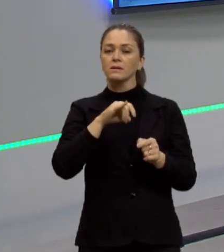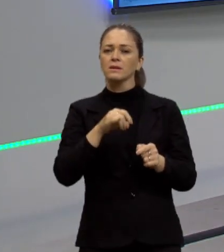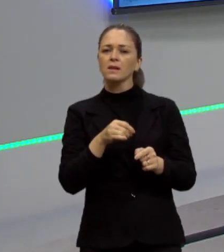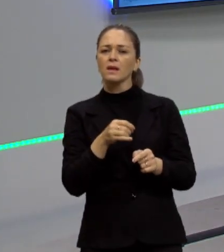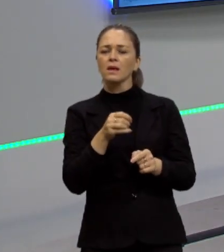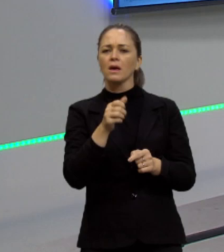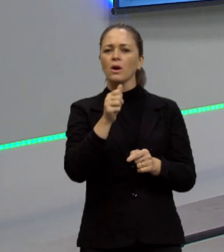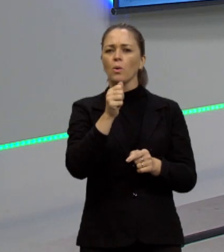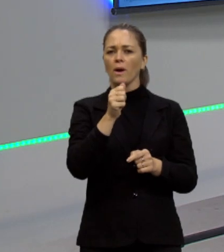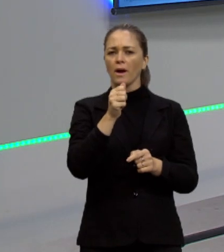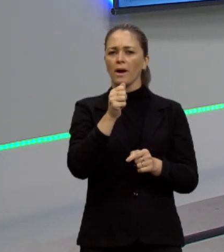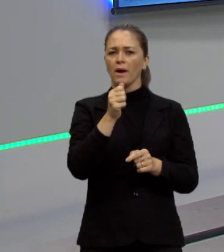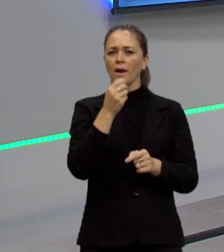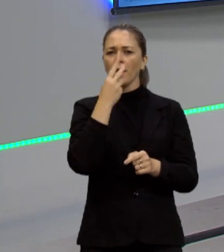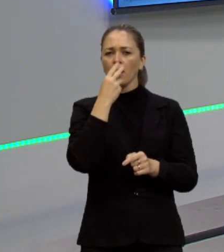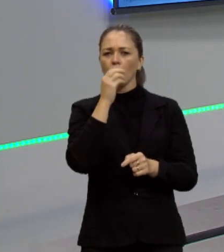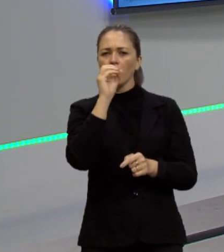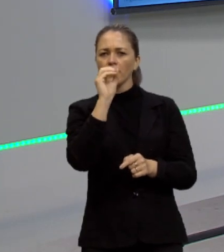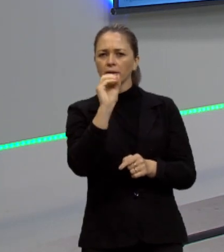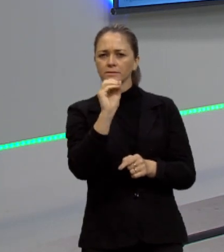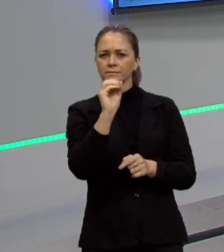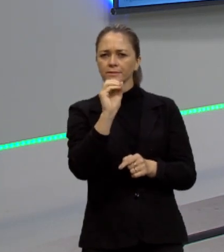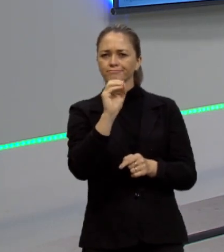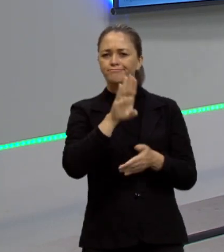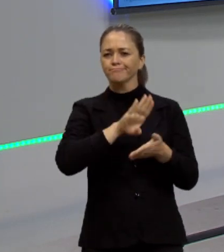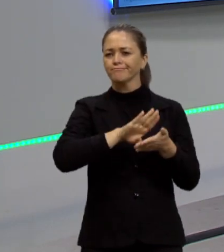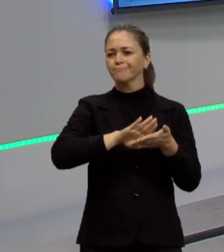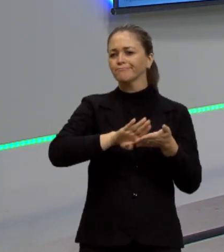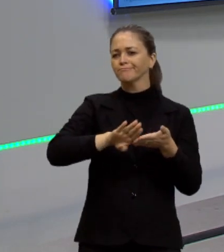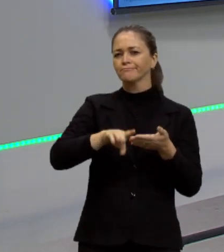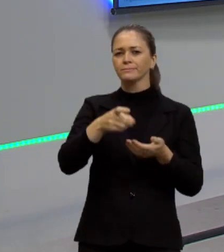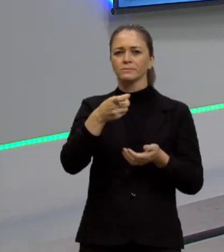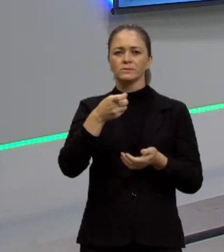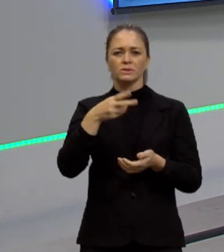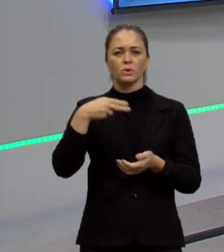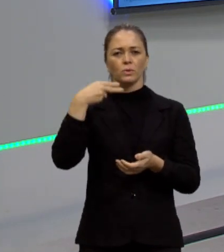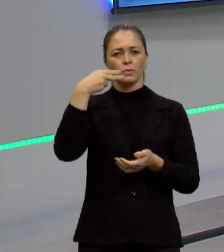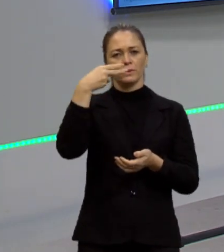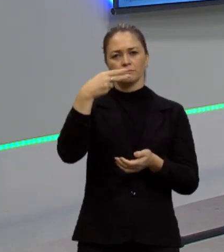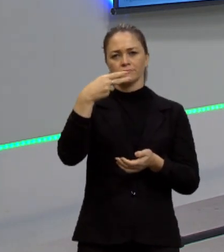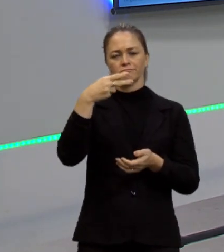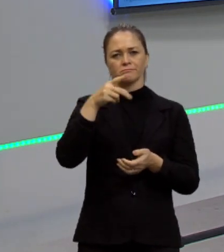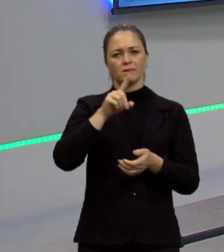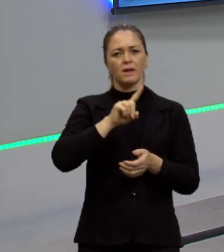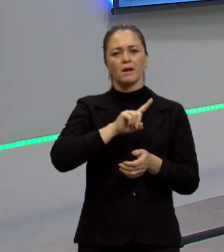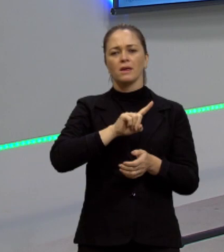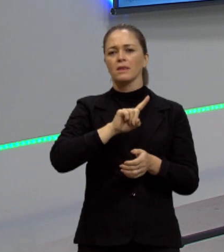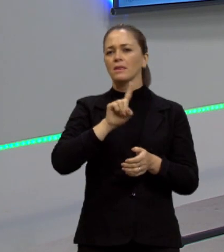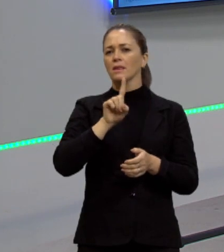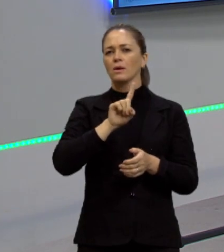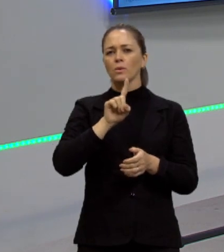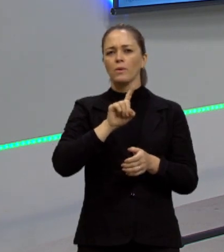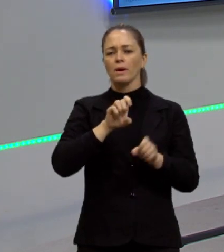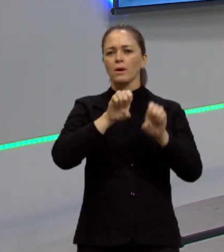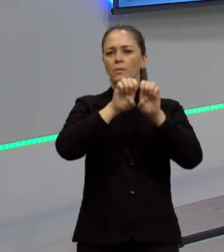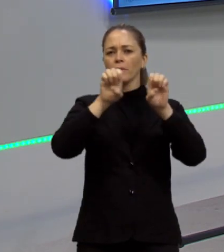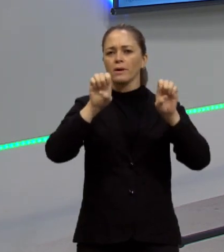este termo a for zero, nós eliminamos o x ao quadrado. E daí essa equação passa a ser uma equação